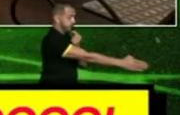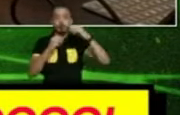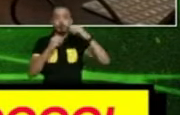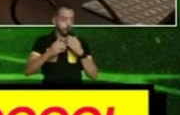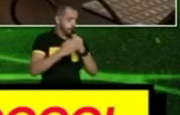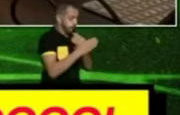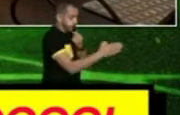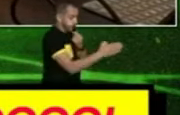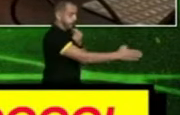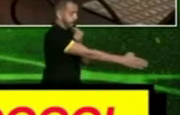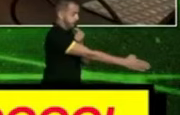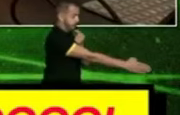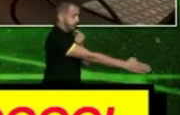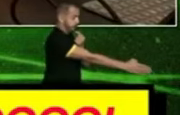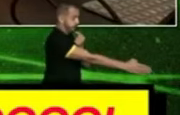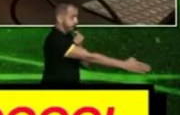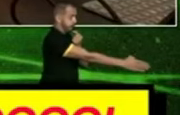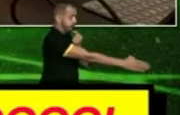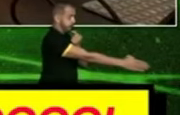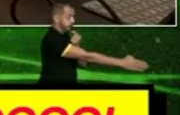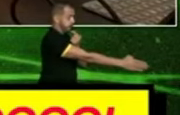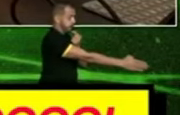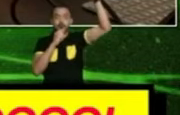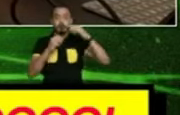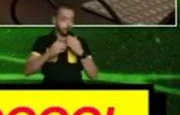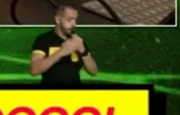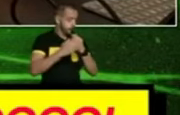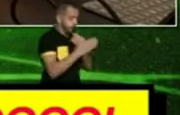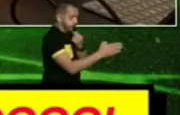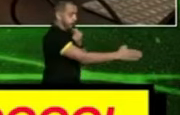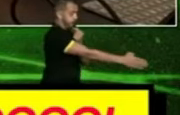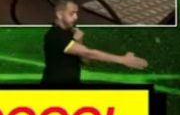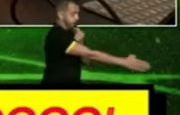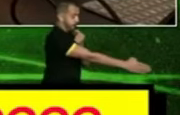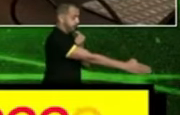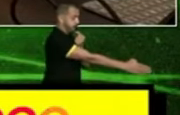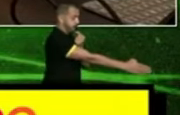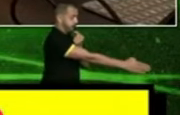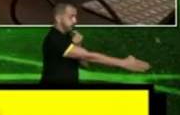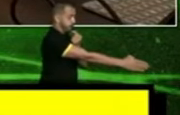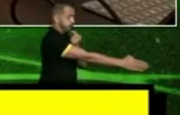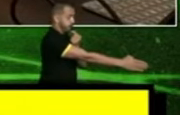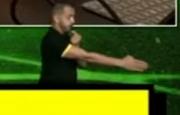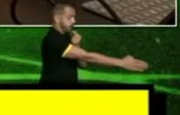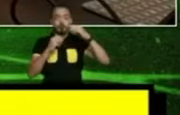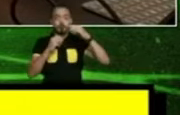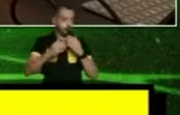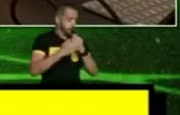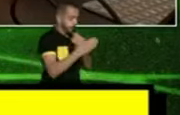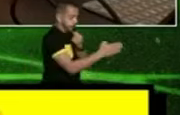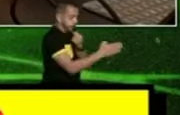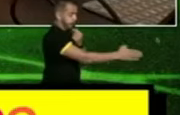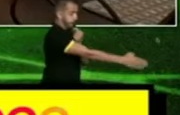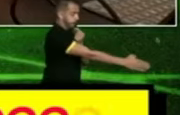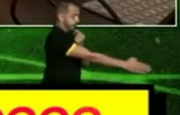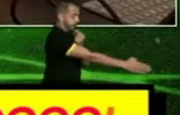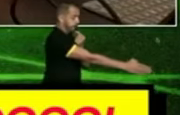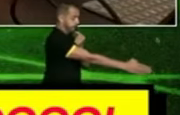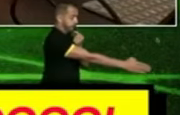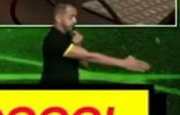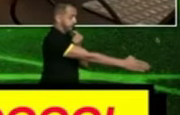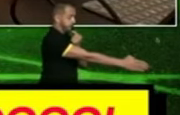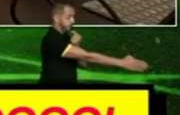prosos O Incrível hul esmaga a rede do goleiro O Incrível hul